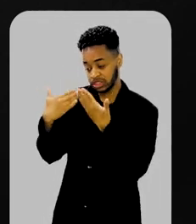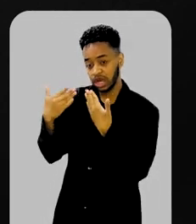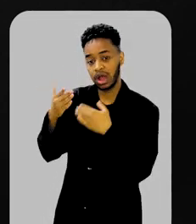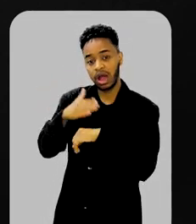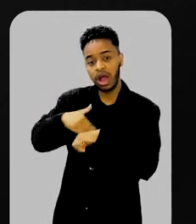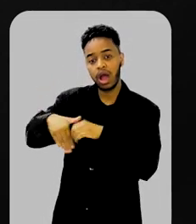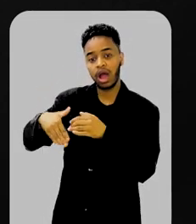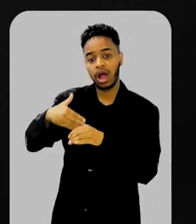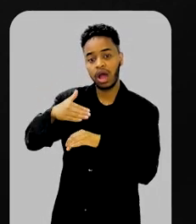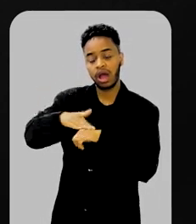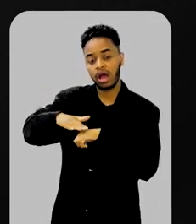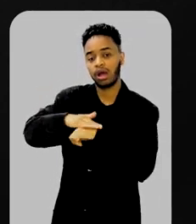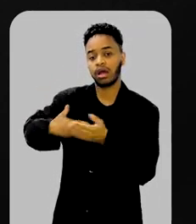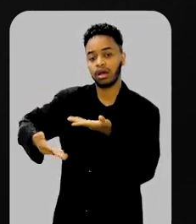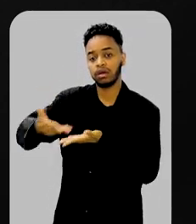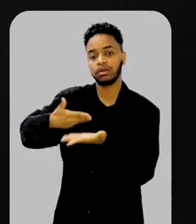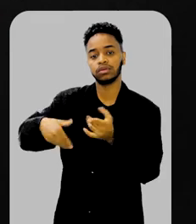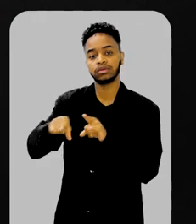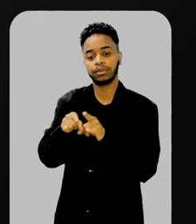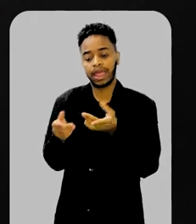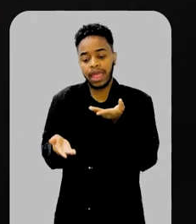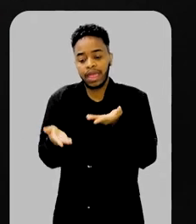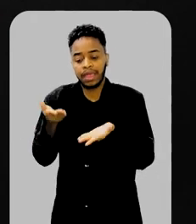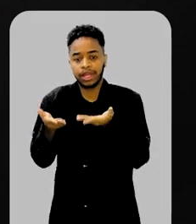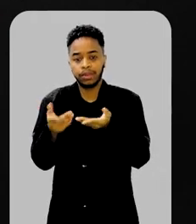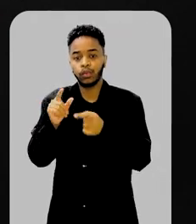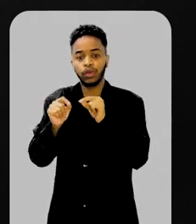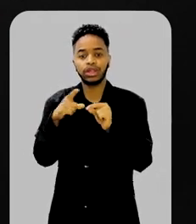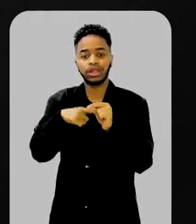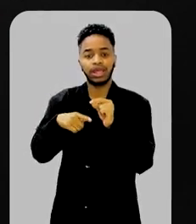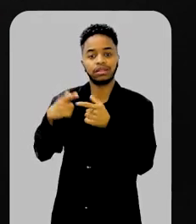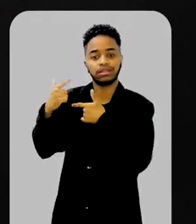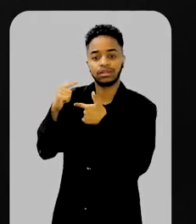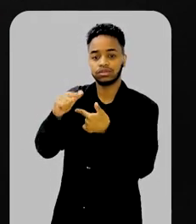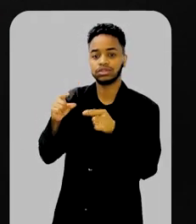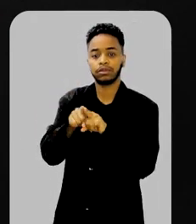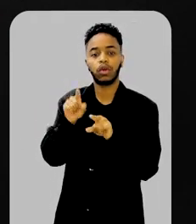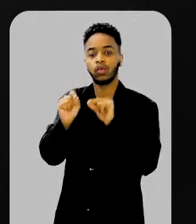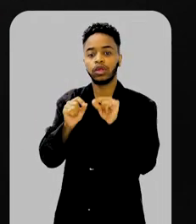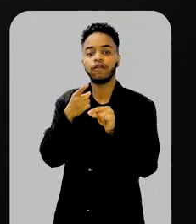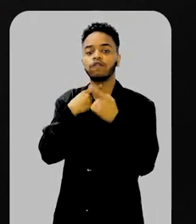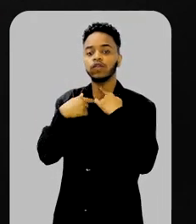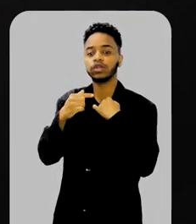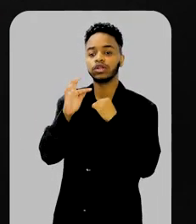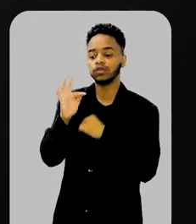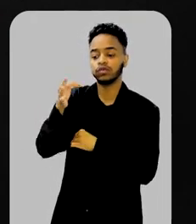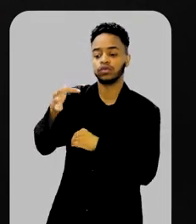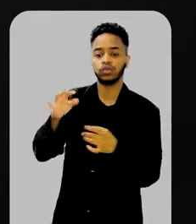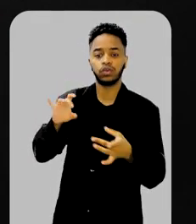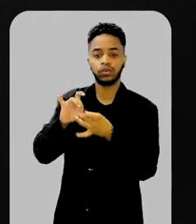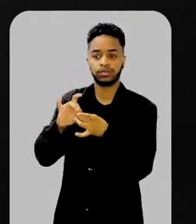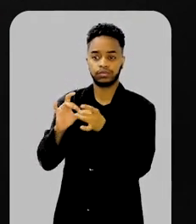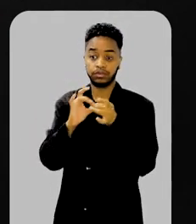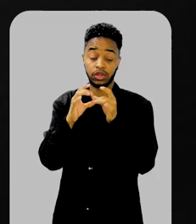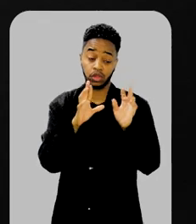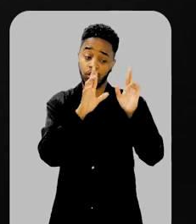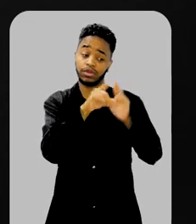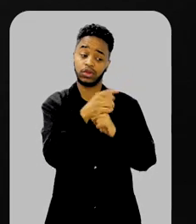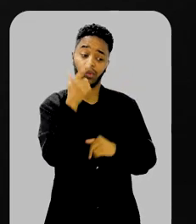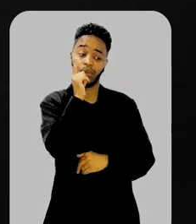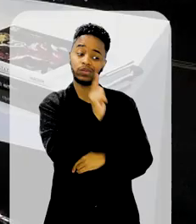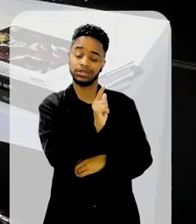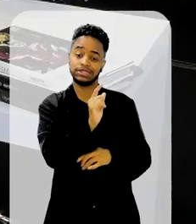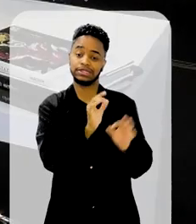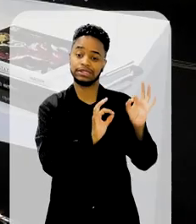diálogo e o equilíbrio entre aquilo que nós temos de raízes e aquilo que a gente prepara e deseja pro novo eu espero que você consiga esse